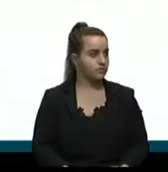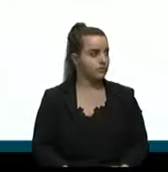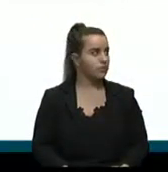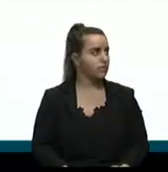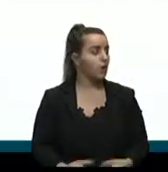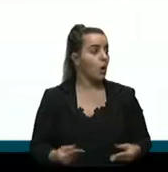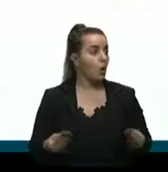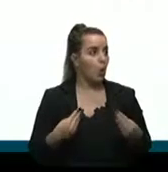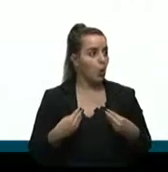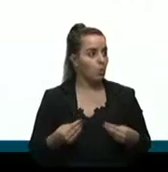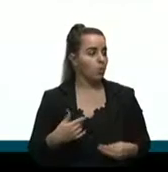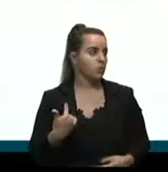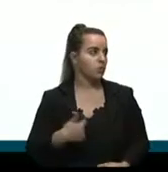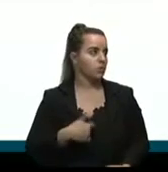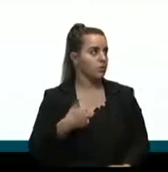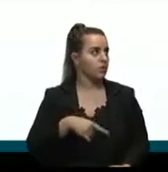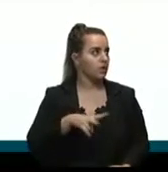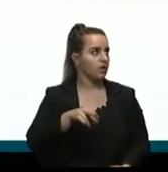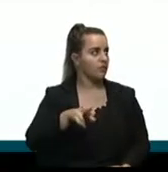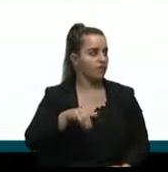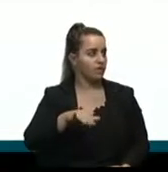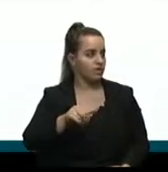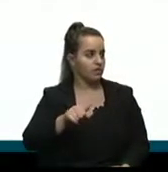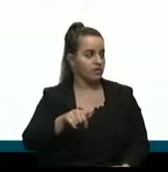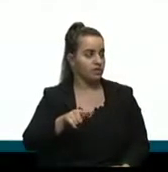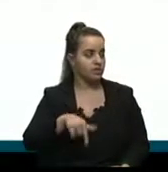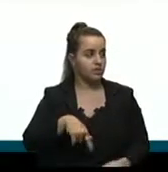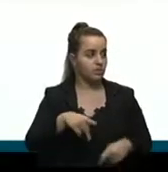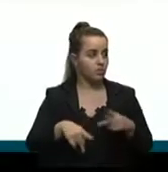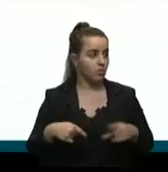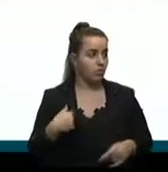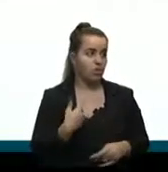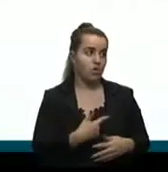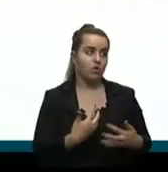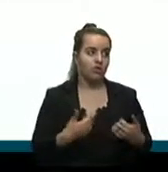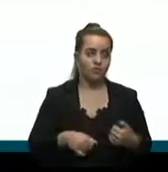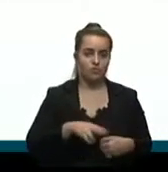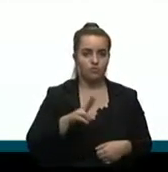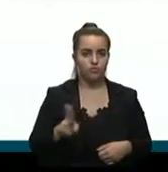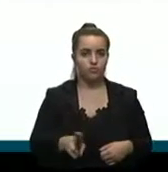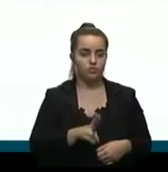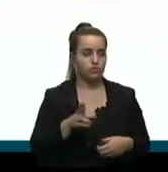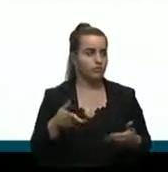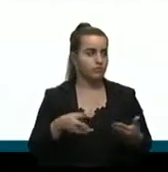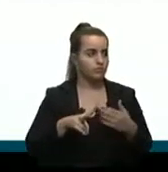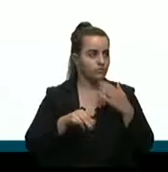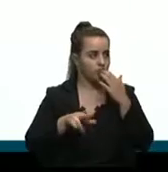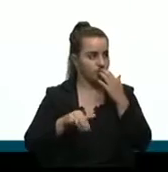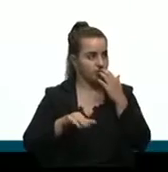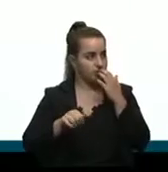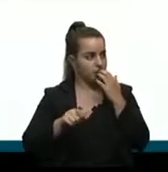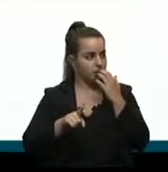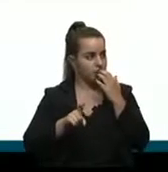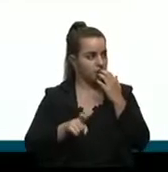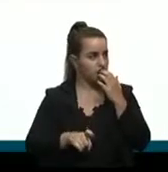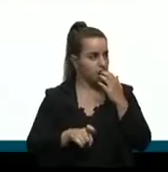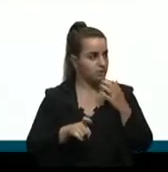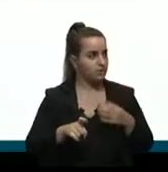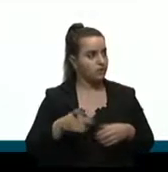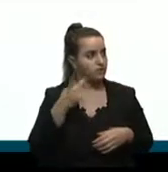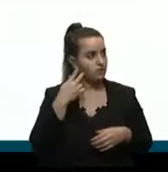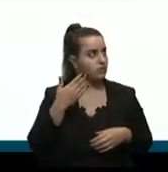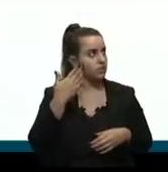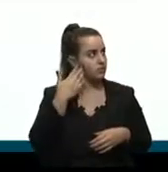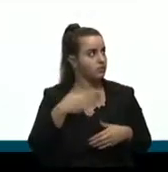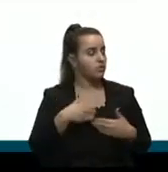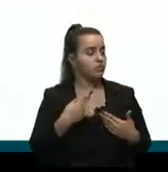Como não temos a variância populacional, iremos utilizar a variância de x como estimativa